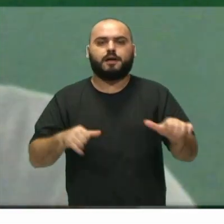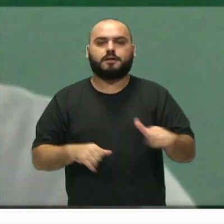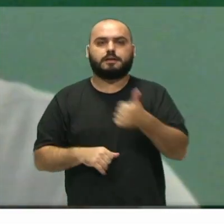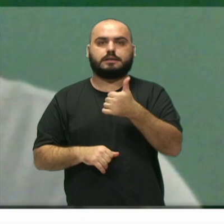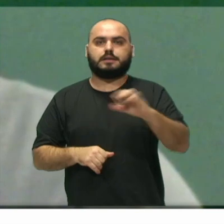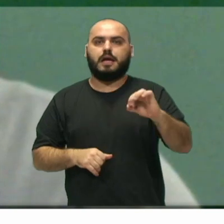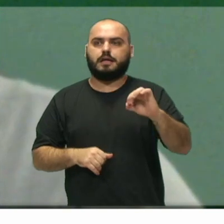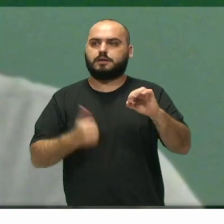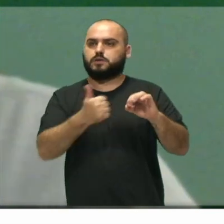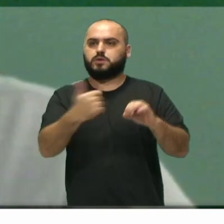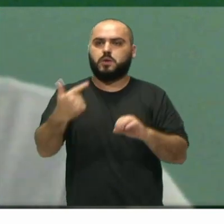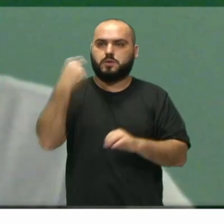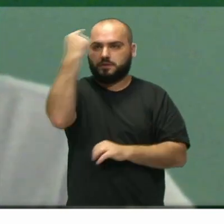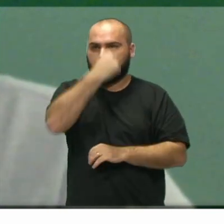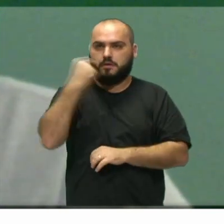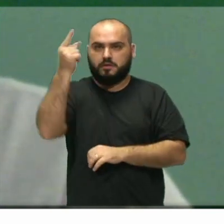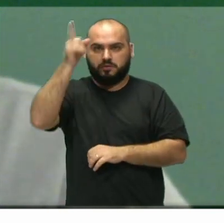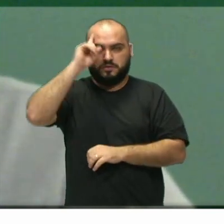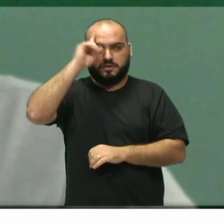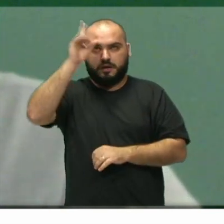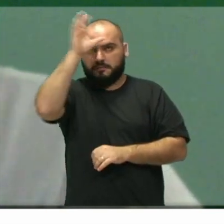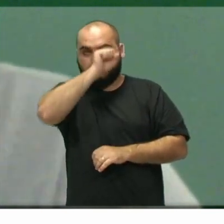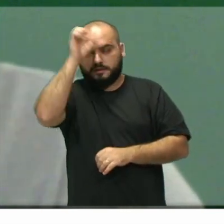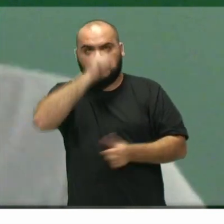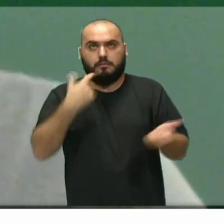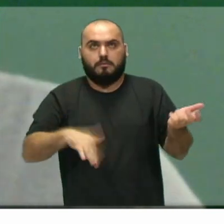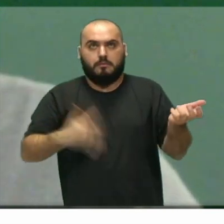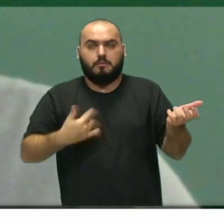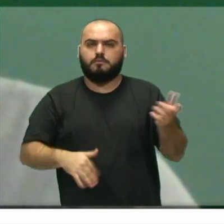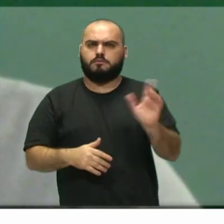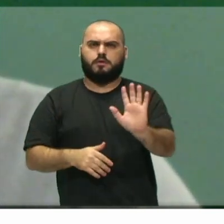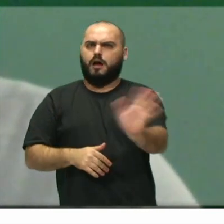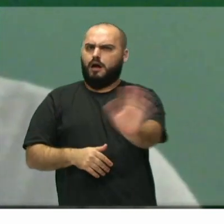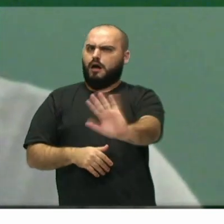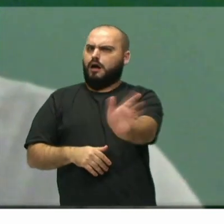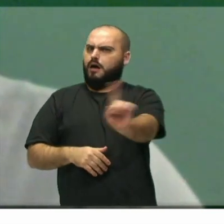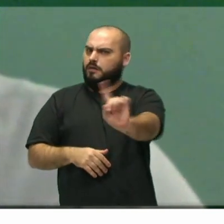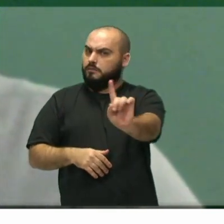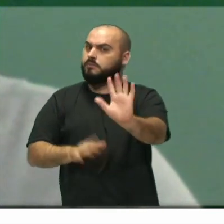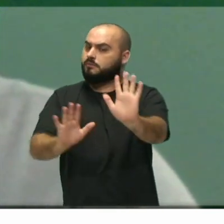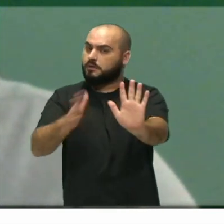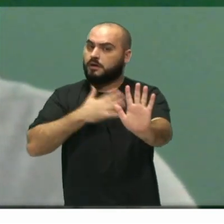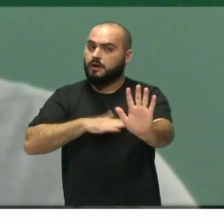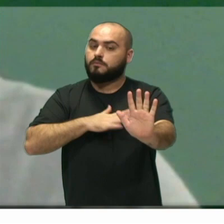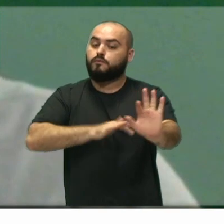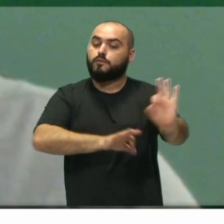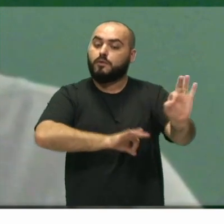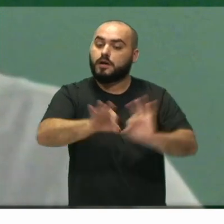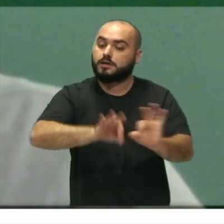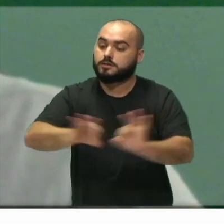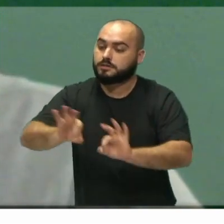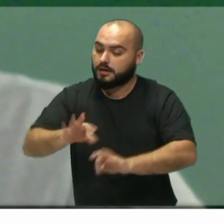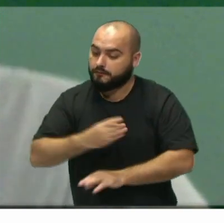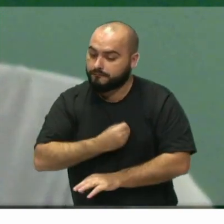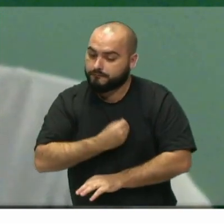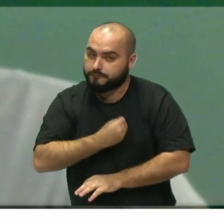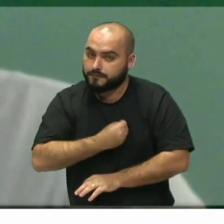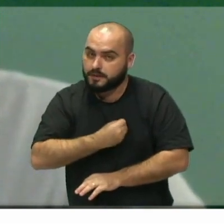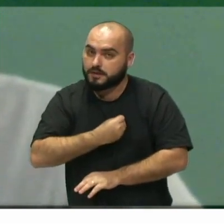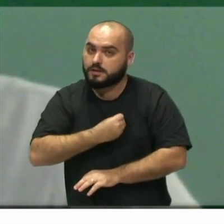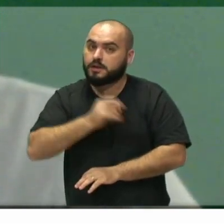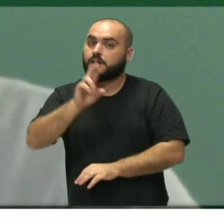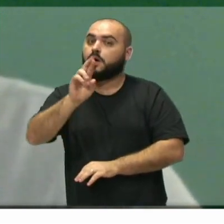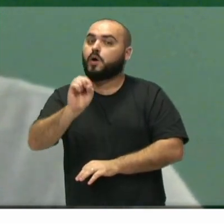10, 12 horas por dia tocando violão para tentar desopilar. Não, não é por aí. Eu vou organizar as minhas tarefas, vou ter a minha rotina e